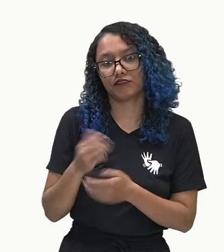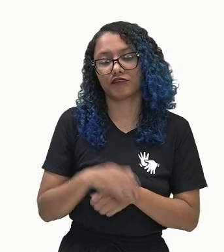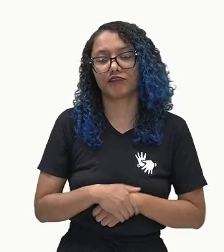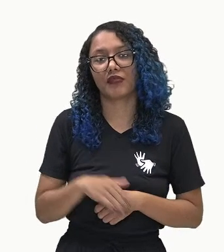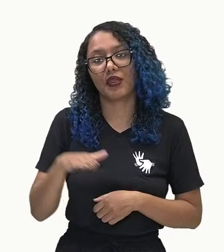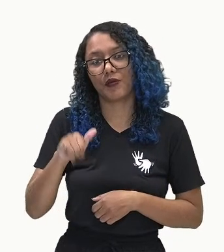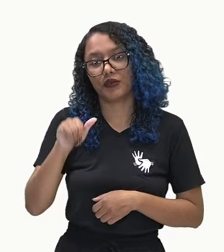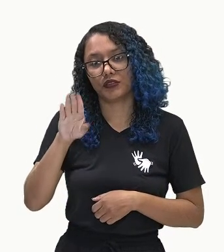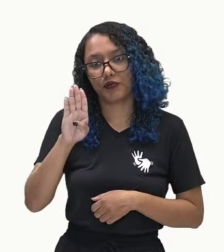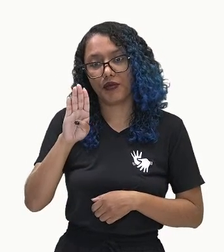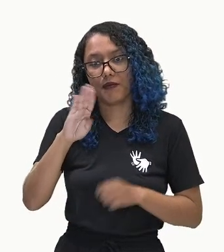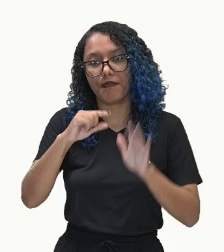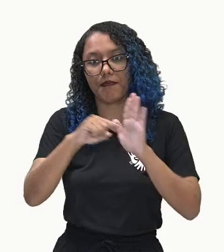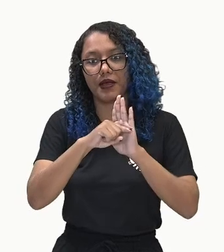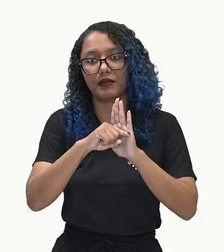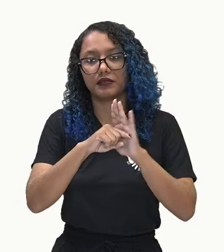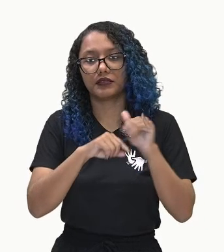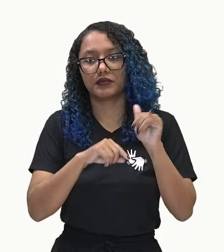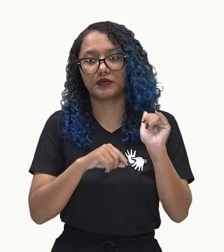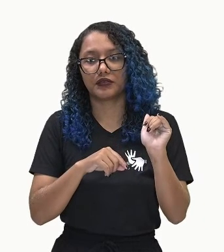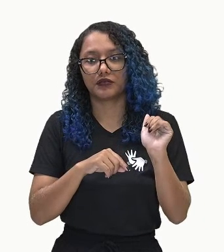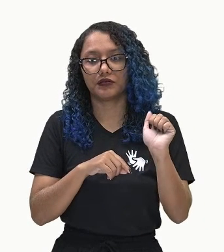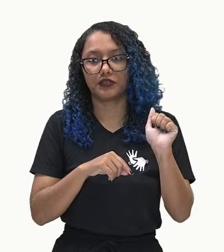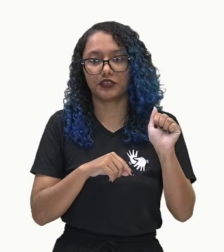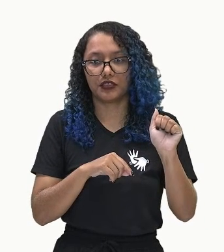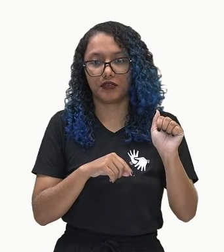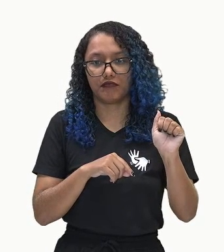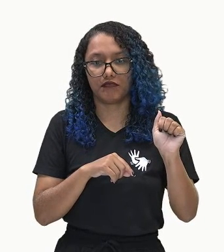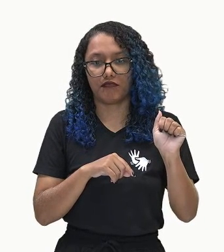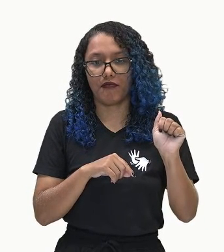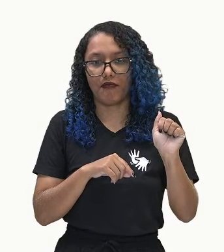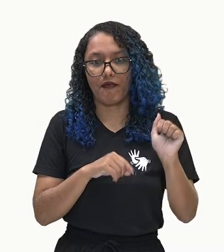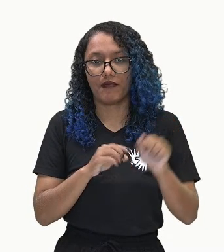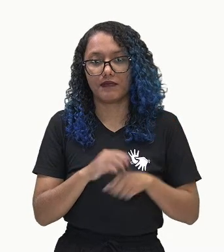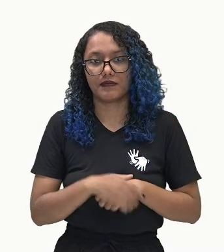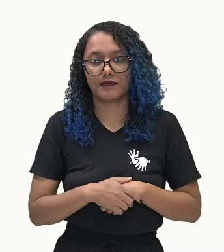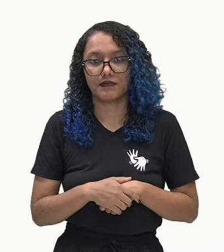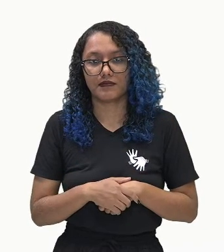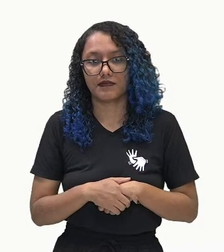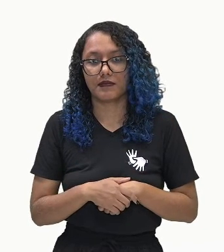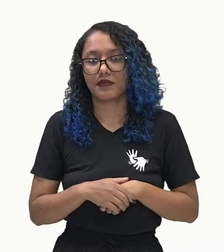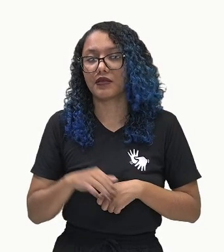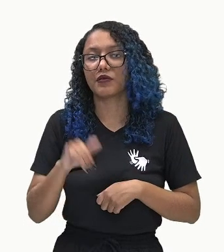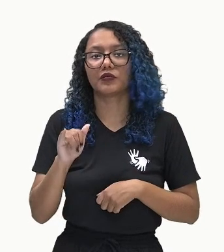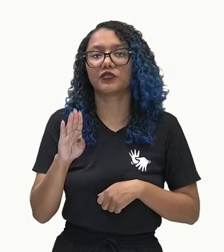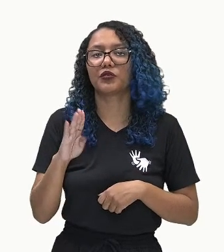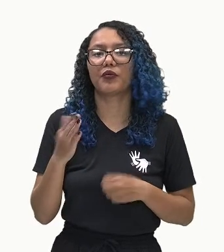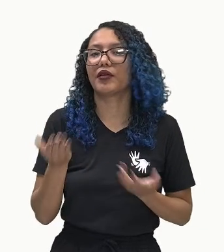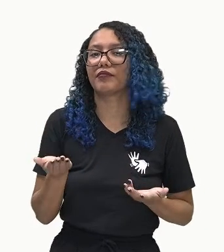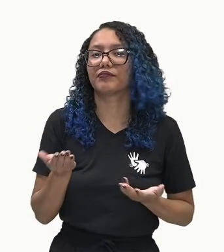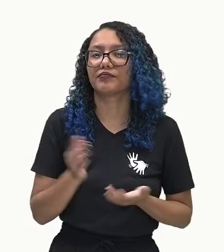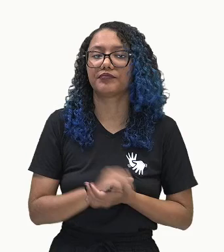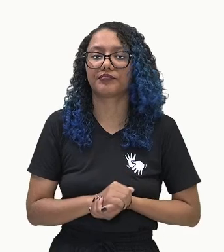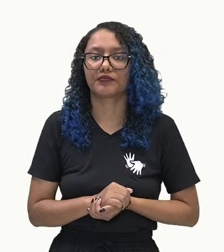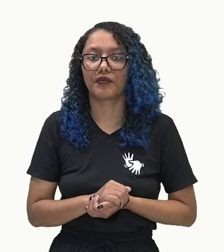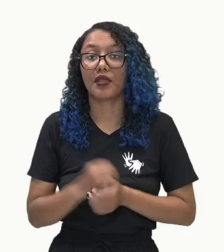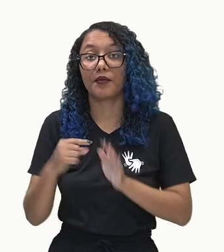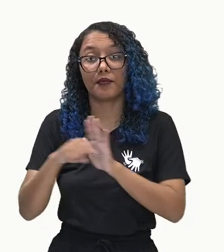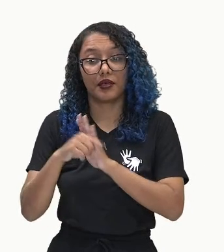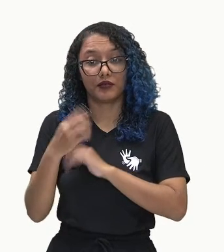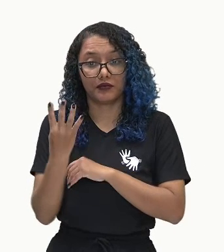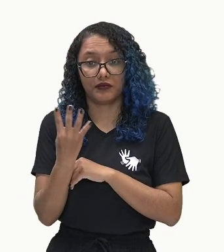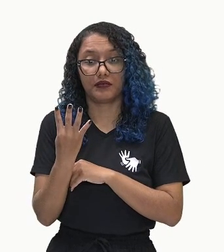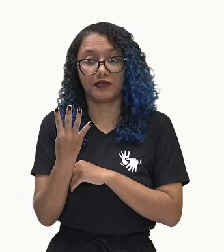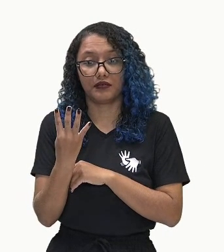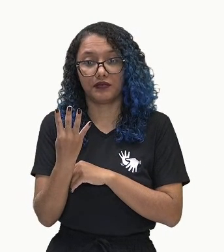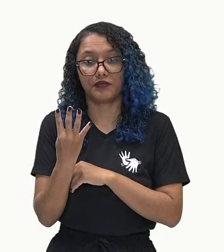B menos y de A, onde o y de B ele vale menos 4,